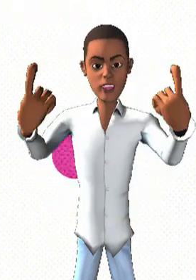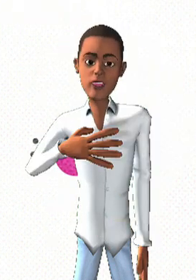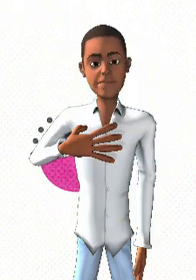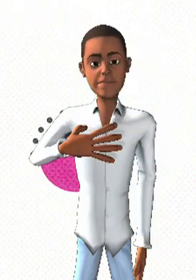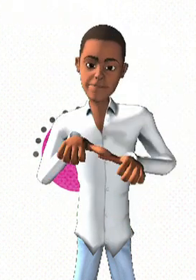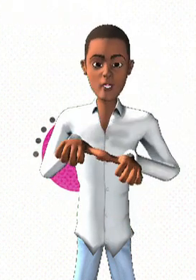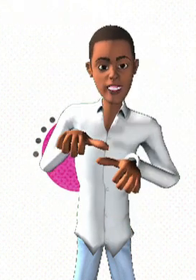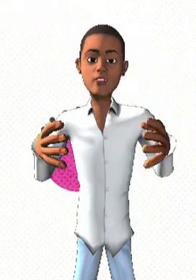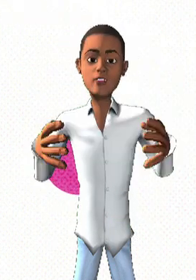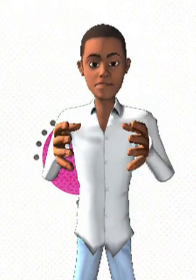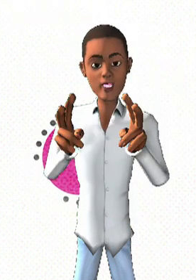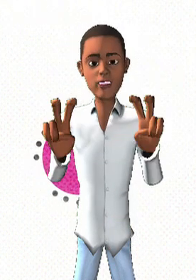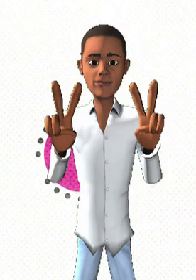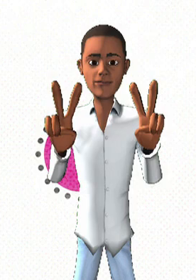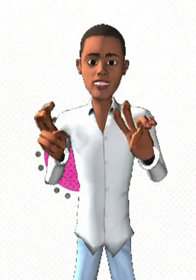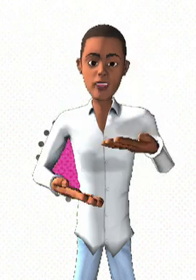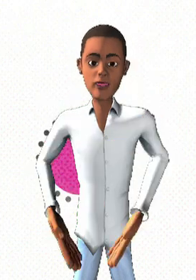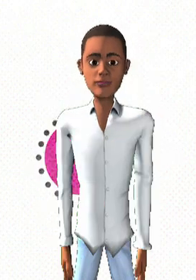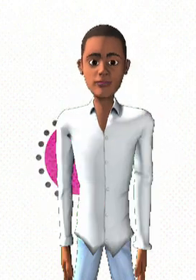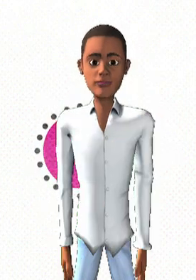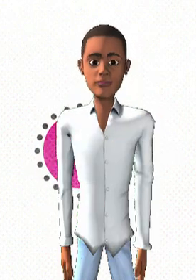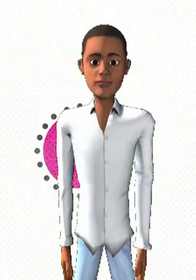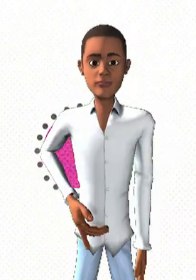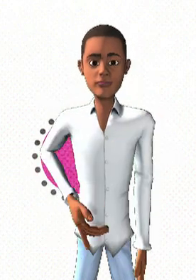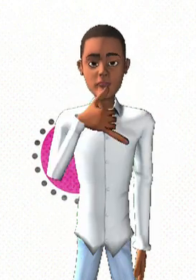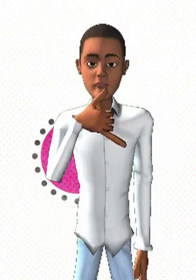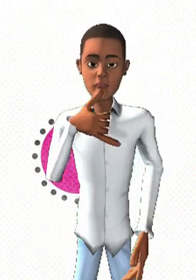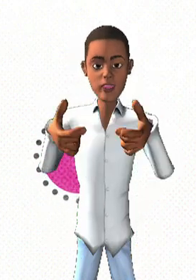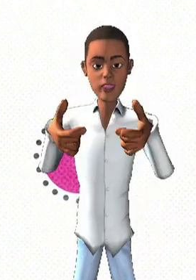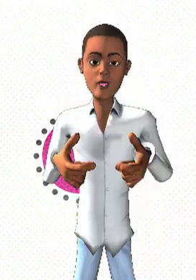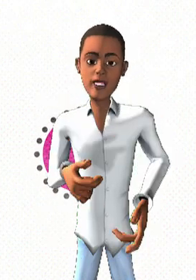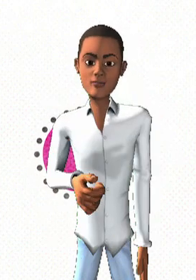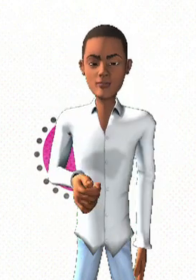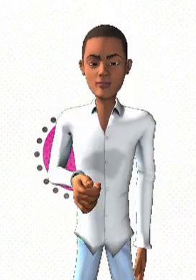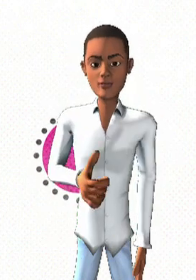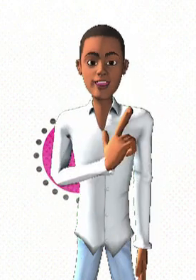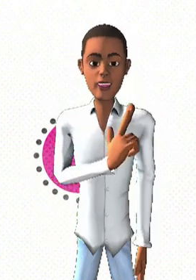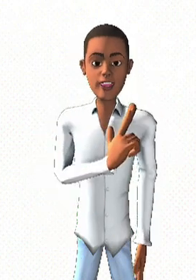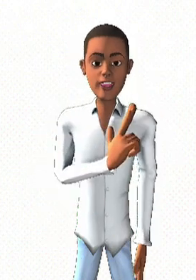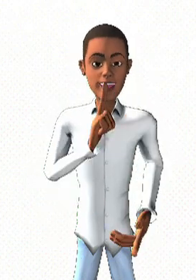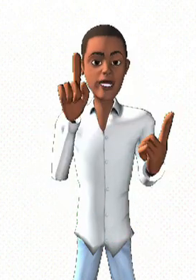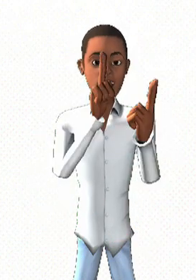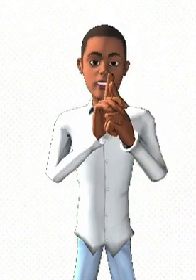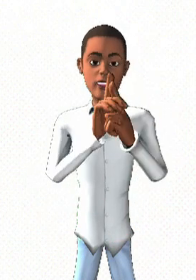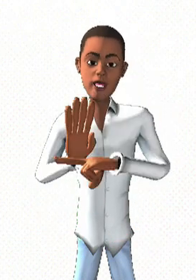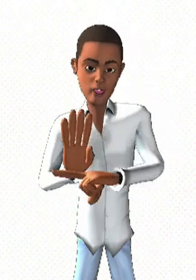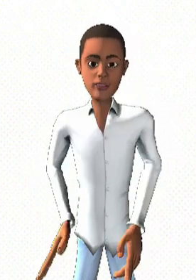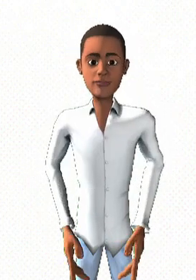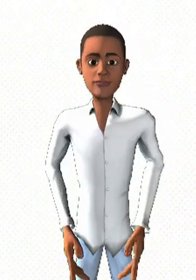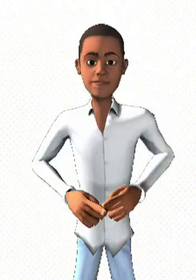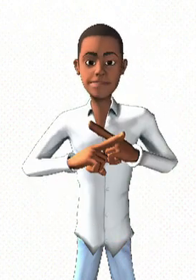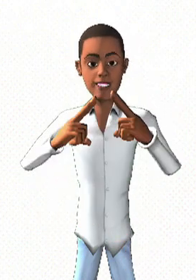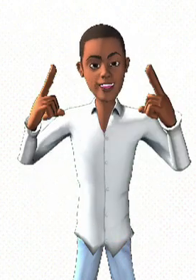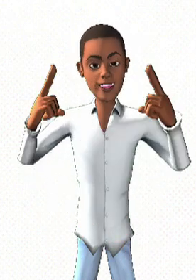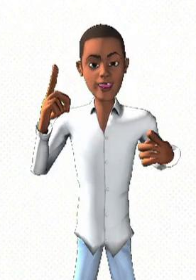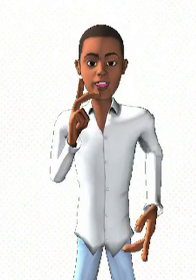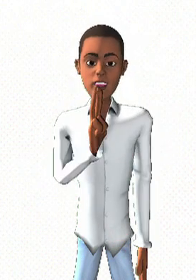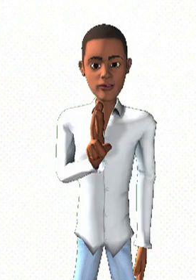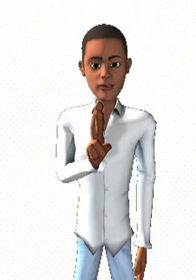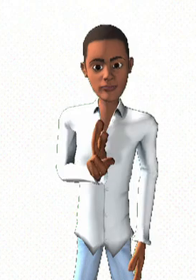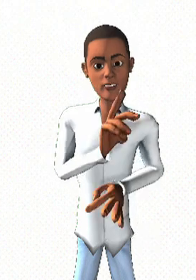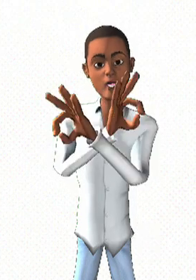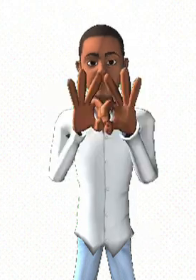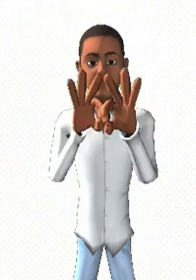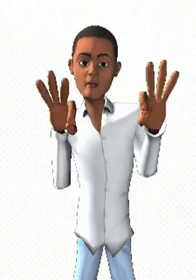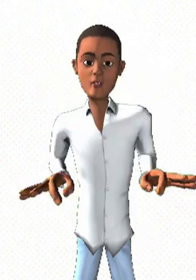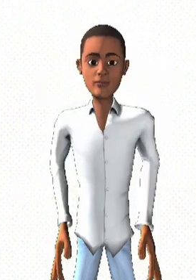de grupos reflexivos sobre o tema. Infelizmente, poucos lugares oferecem esse serviço, mas os resultados